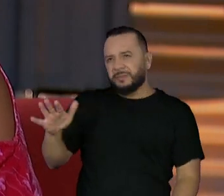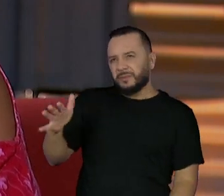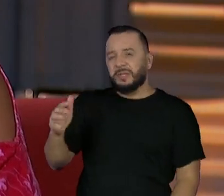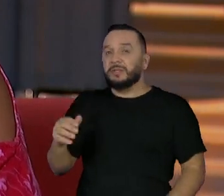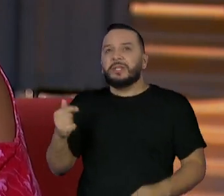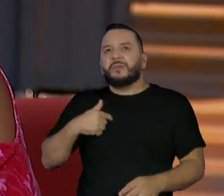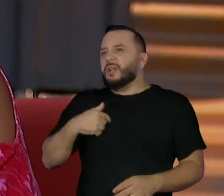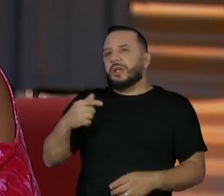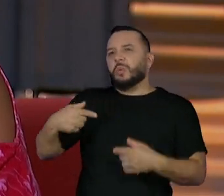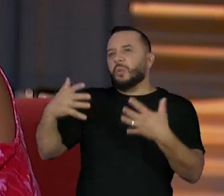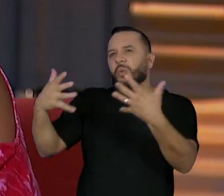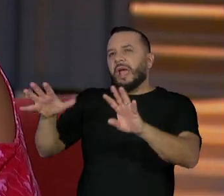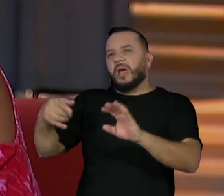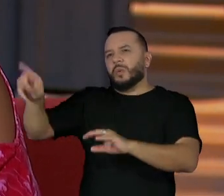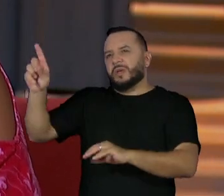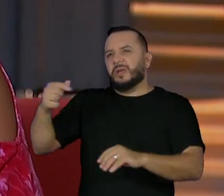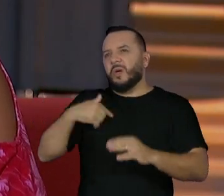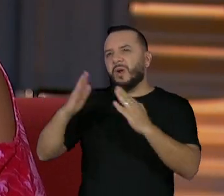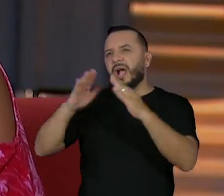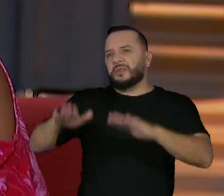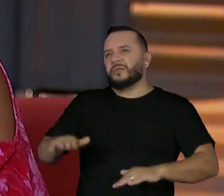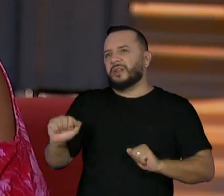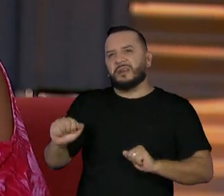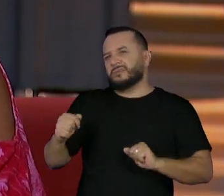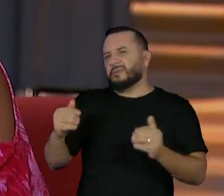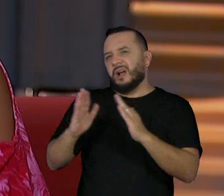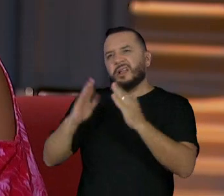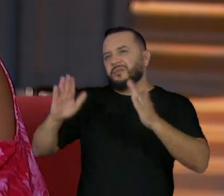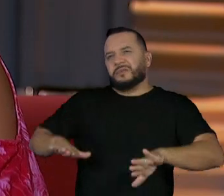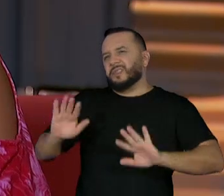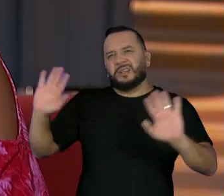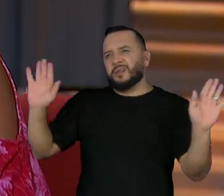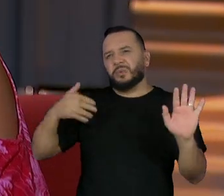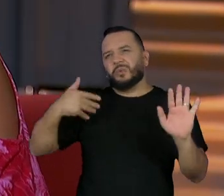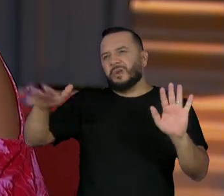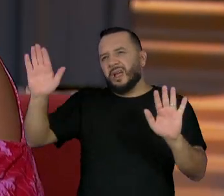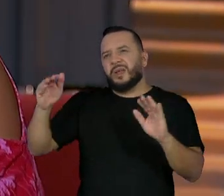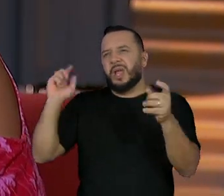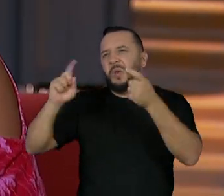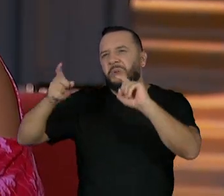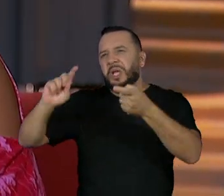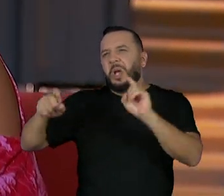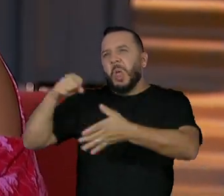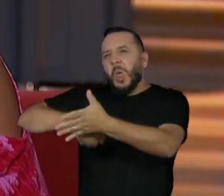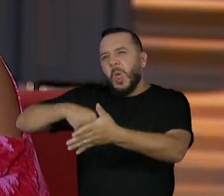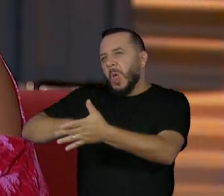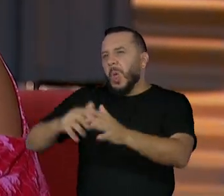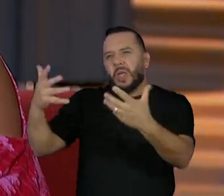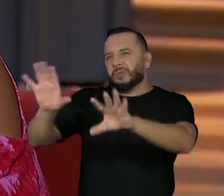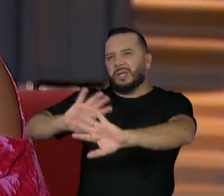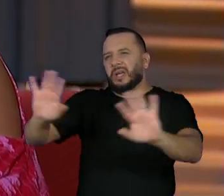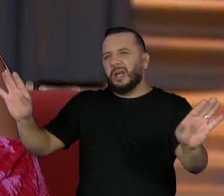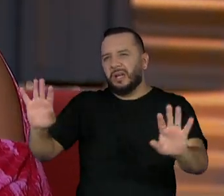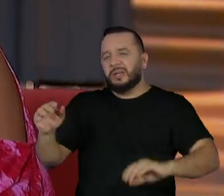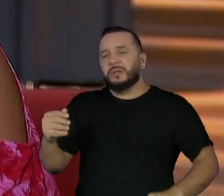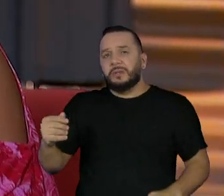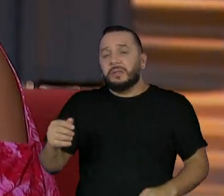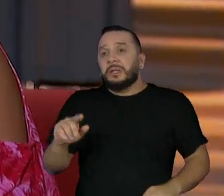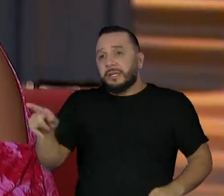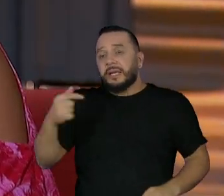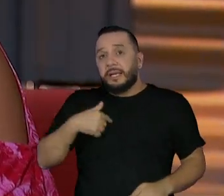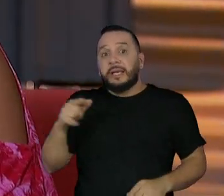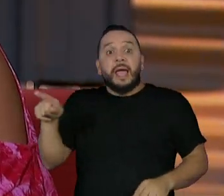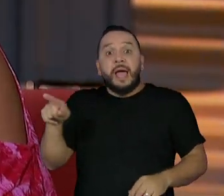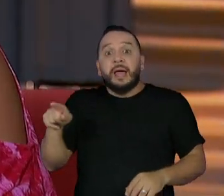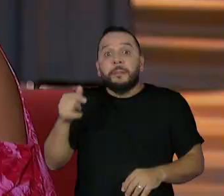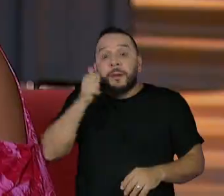ficar em casa. Porque eu já podia, vou ficar em casa, então eu não vou mais nas reuniões. E aí eu parei de ir acompanhar e ela parou